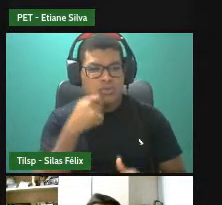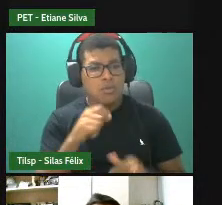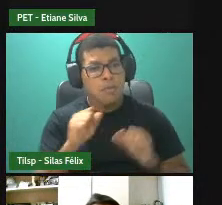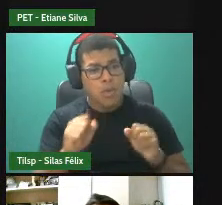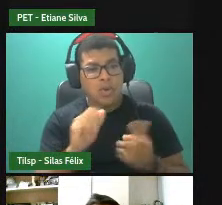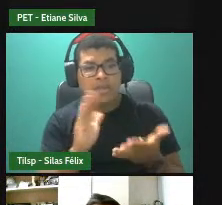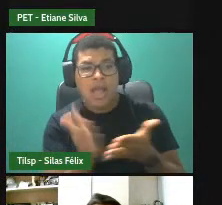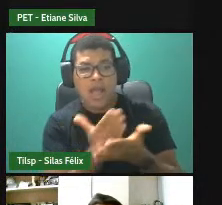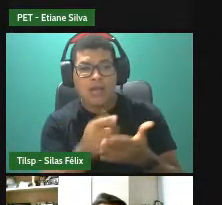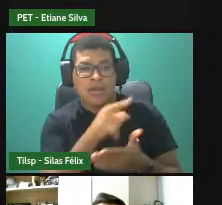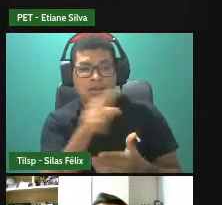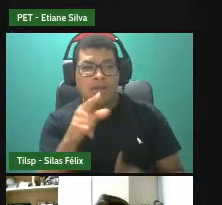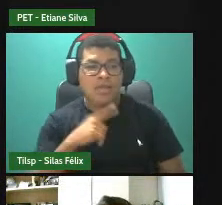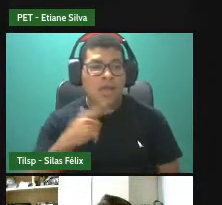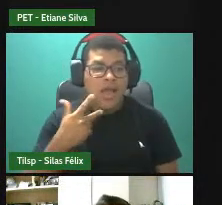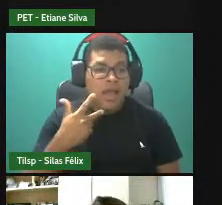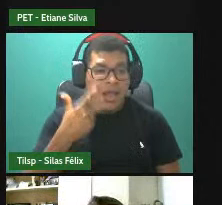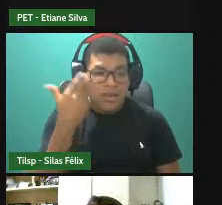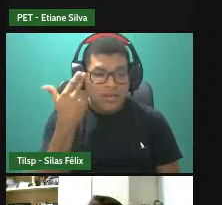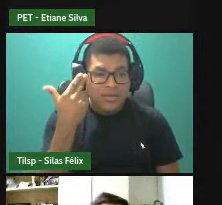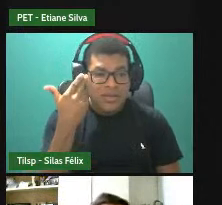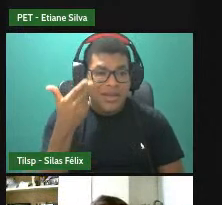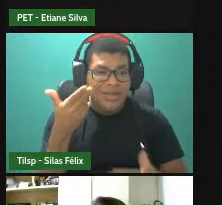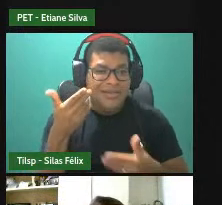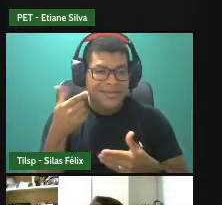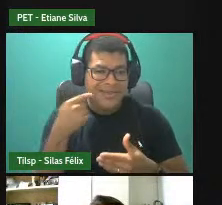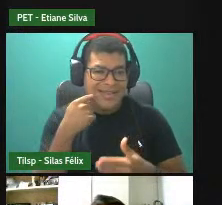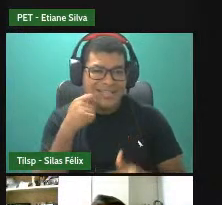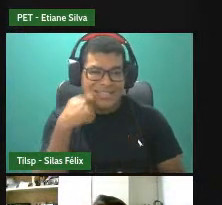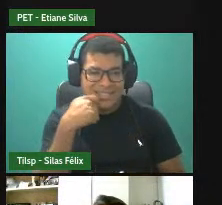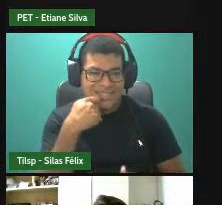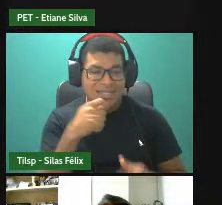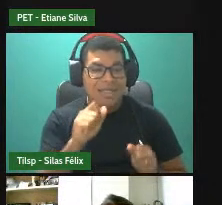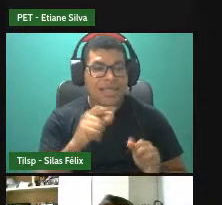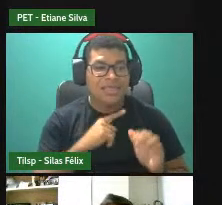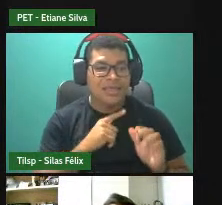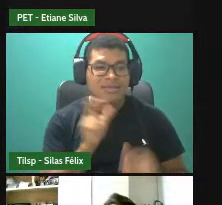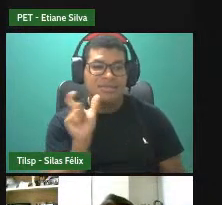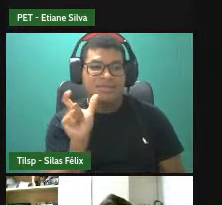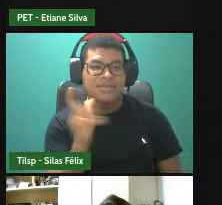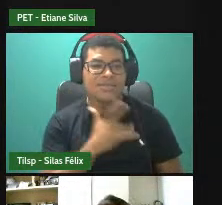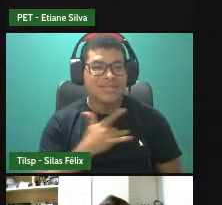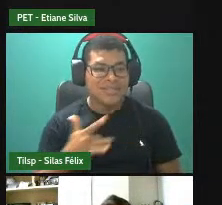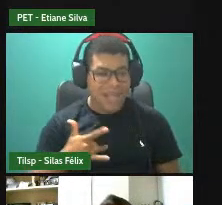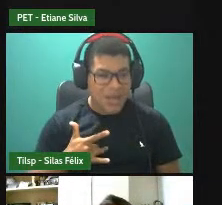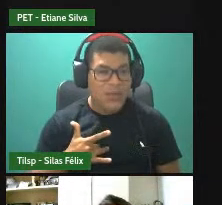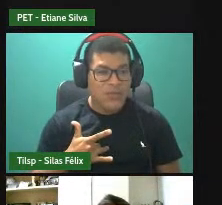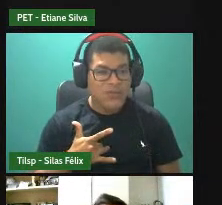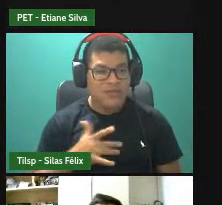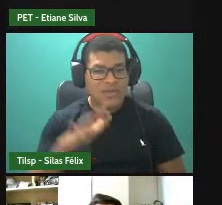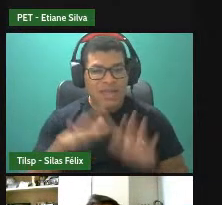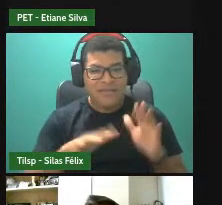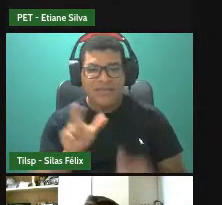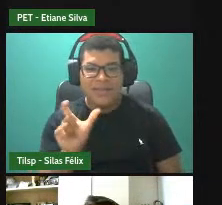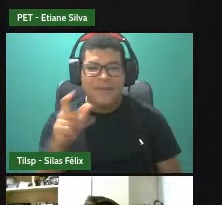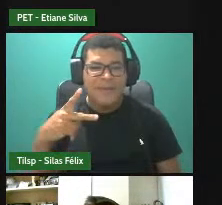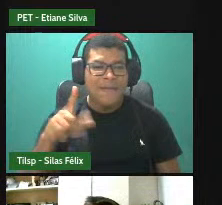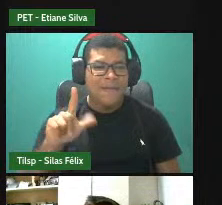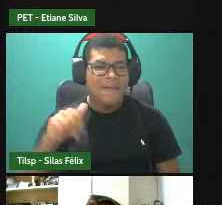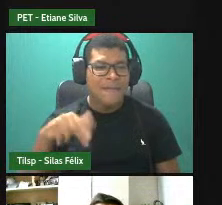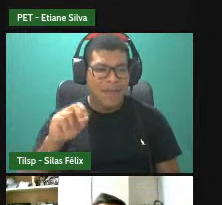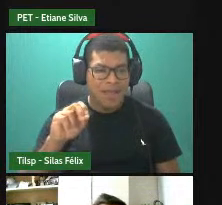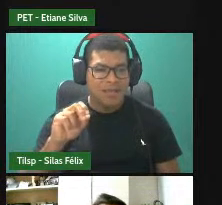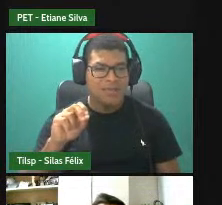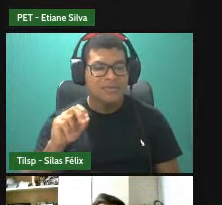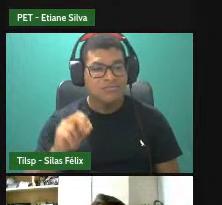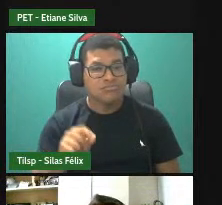dentistas que atendam por planos odontológicos, por convênios odontológicos. Essas estruturas, que são estruturas da saúde suplementar,